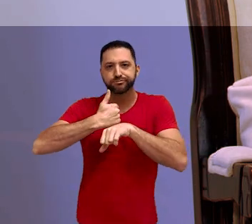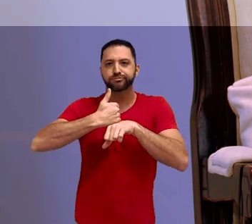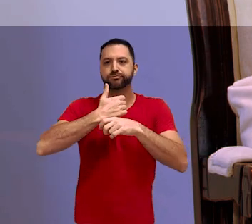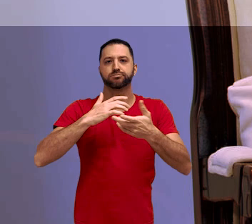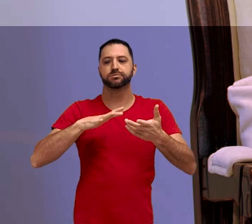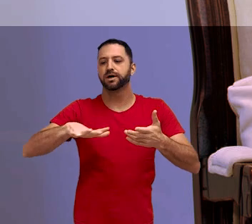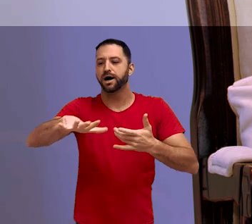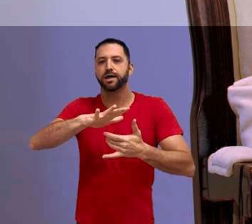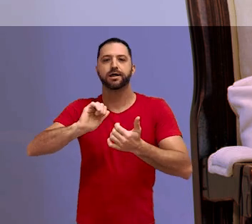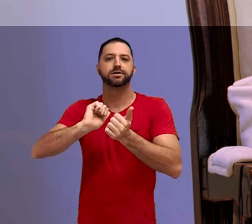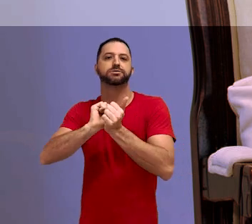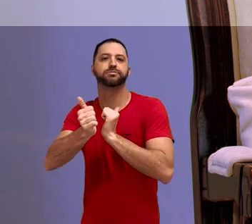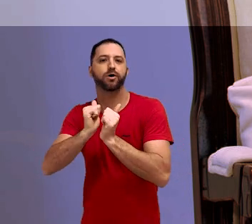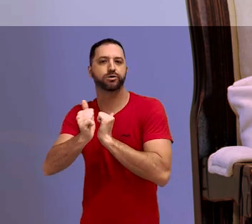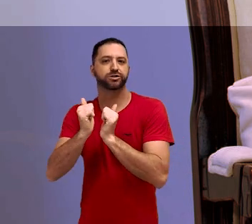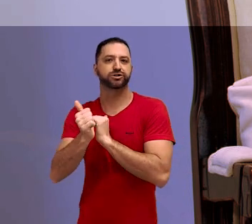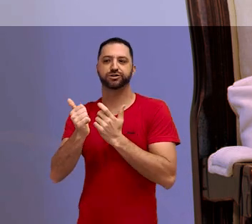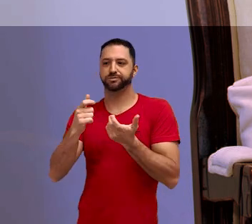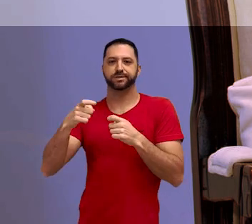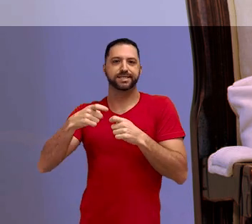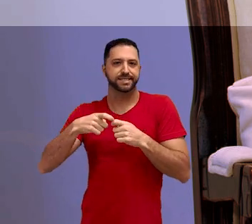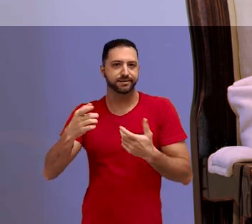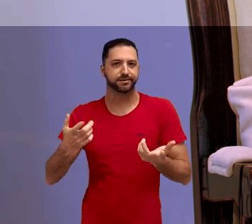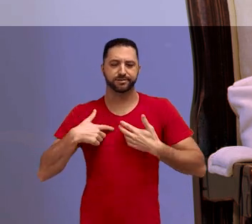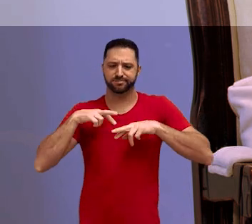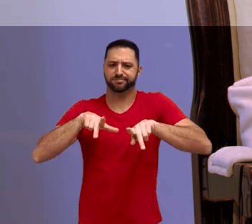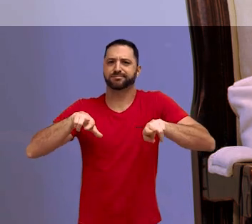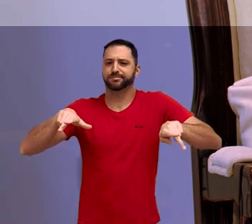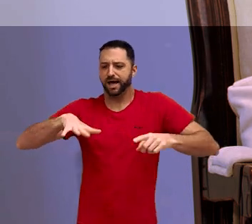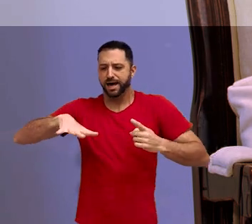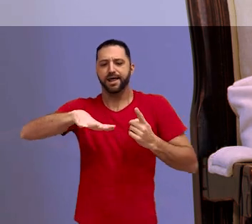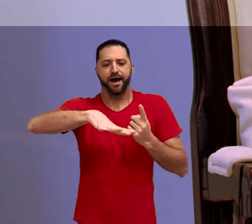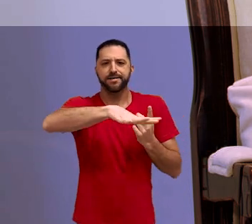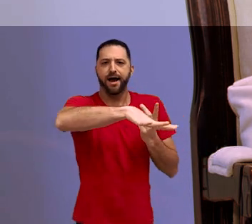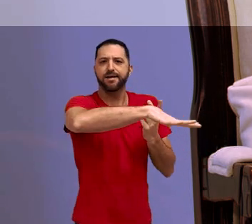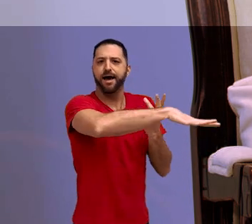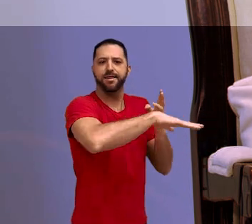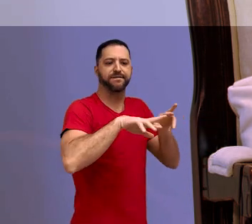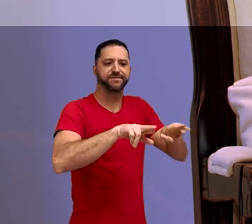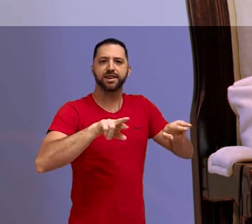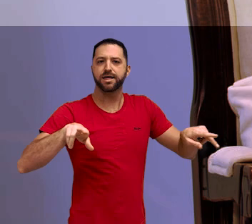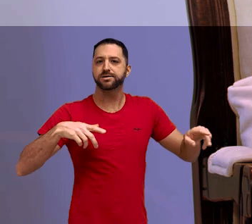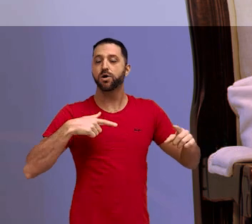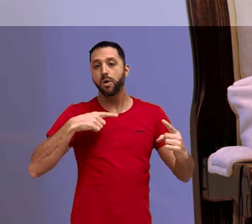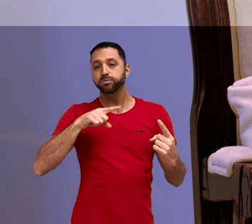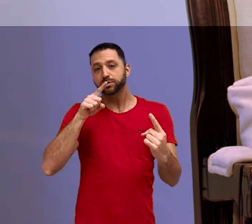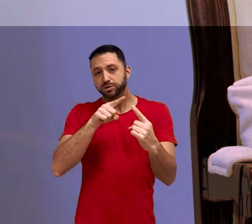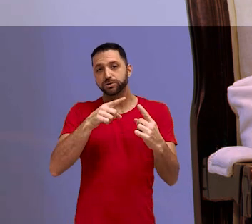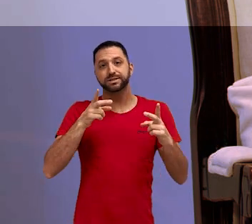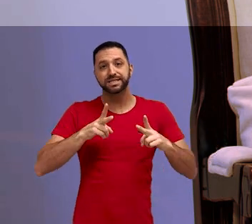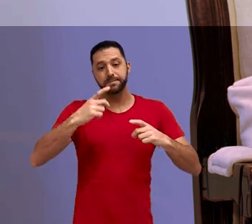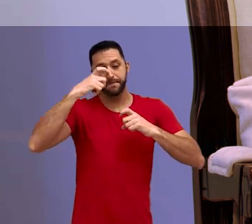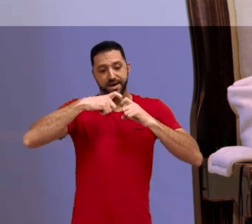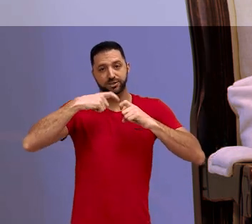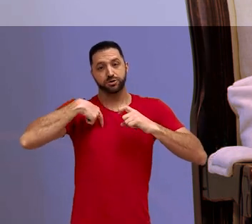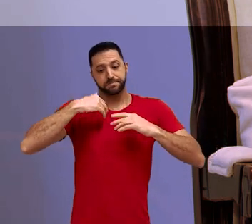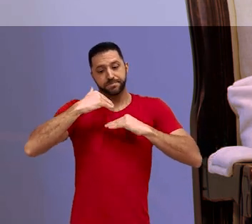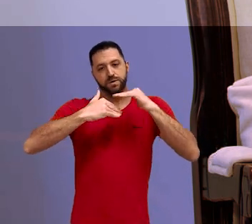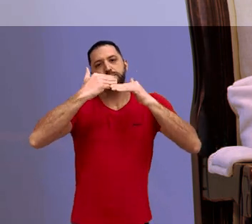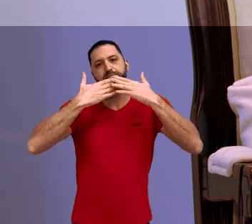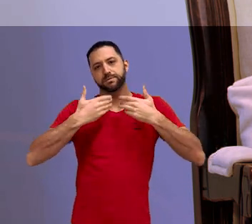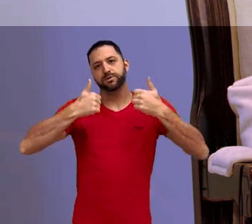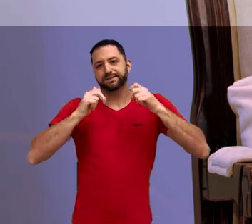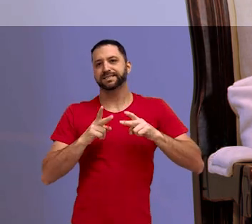sou especialista em medicina do esporte também, ou seja, são várias especialidades e buscando sempre o quê? O que nós